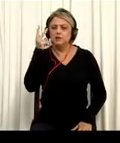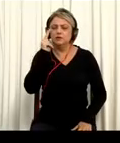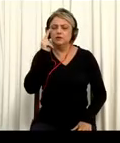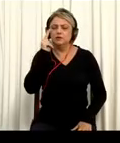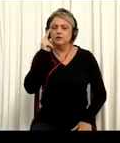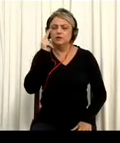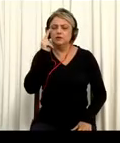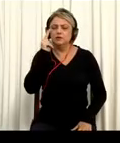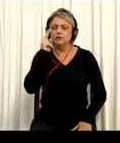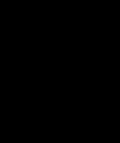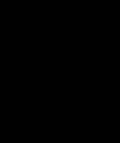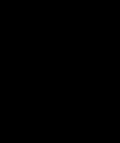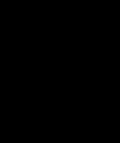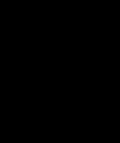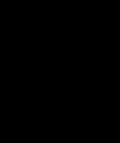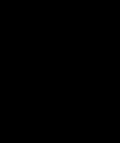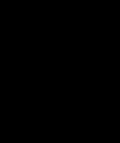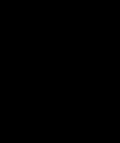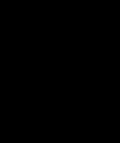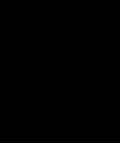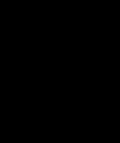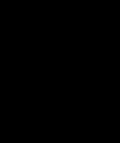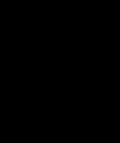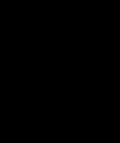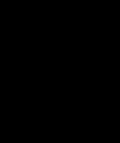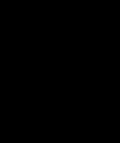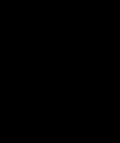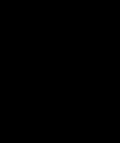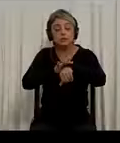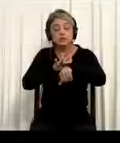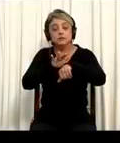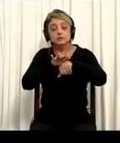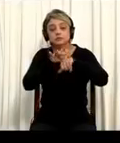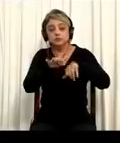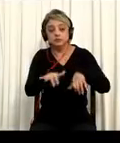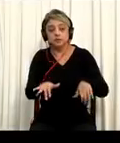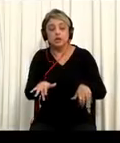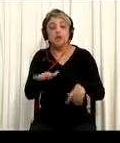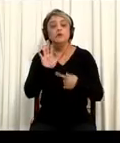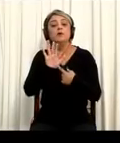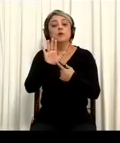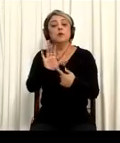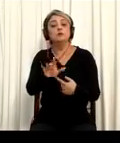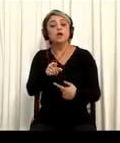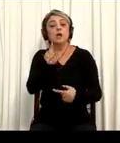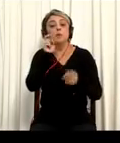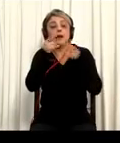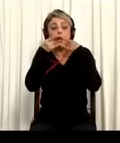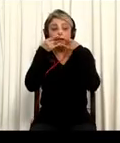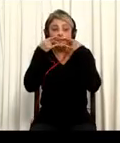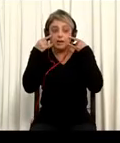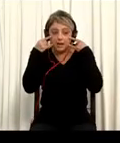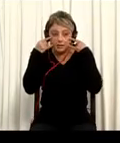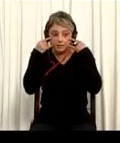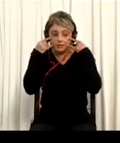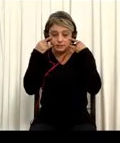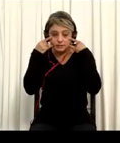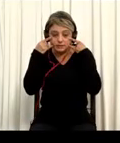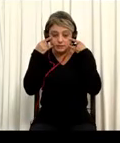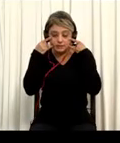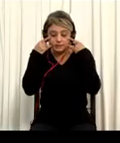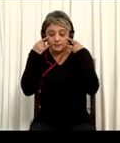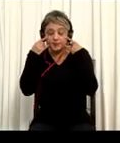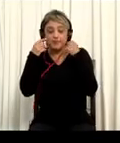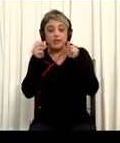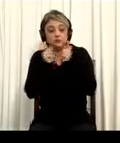visto, e é uma forma da gente estar se apoiando nesse momento da pandemia. Eu vou aqui mostrar para vocês uma das máscaras que está indo junto